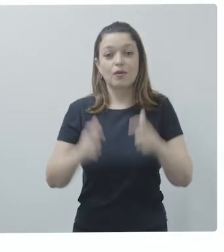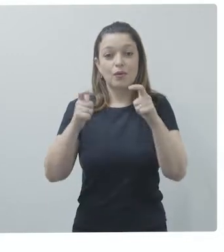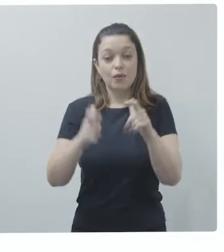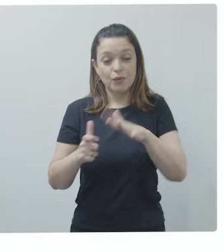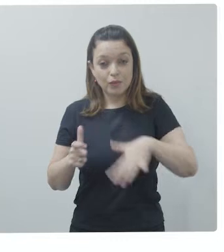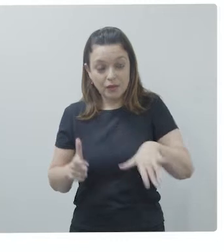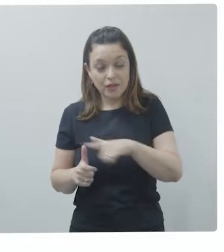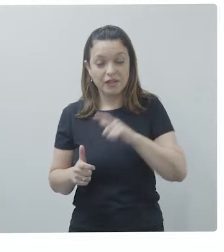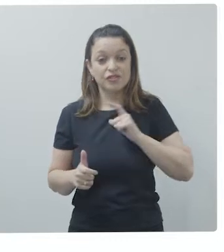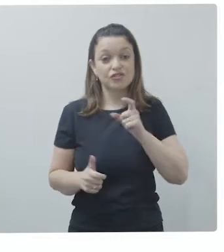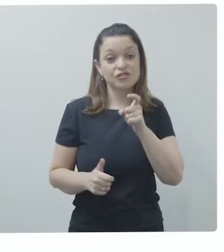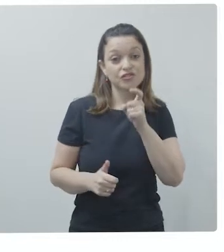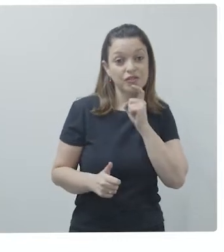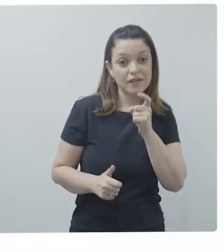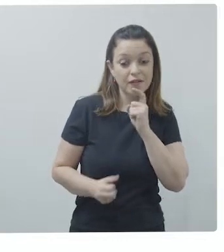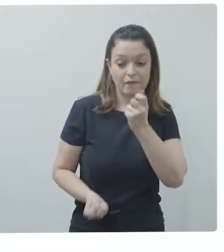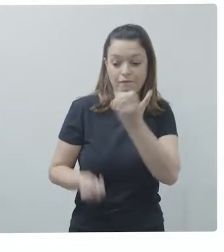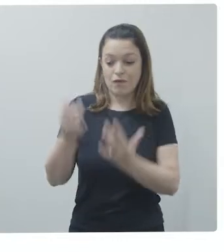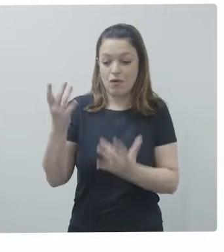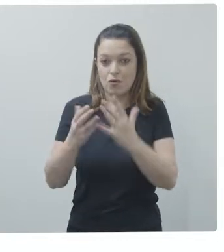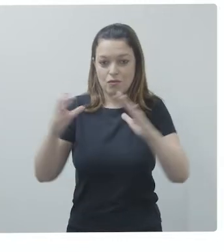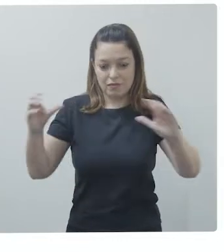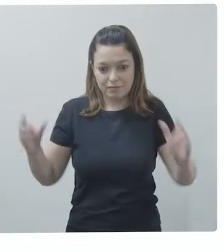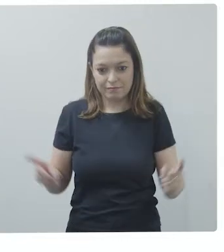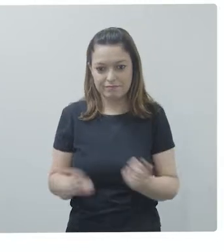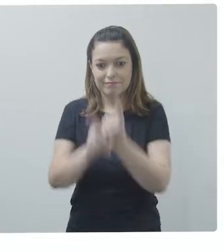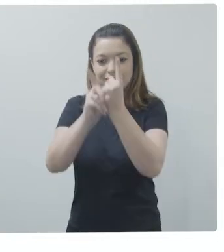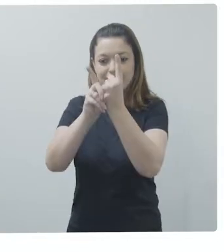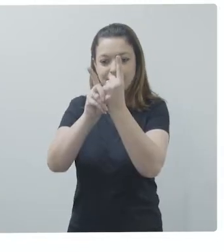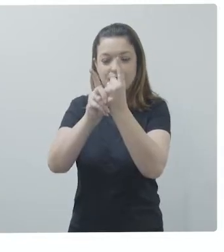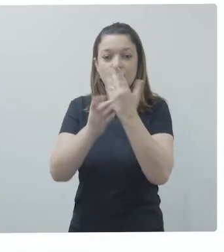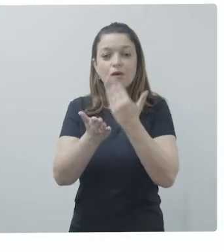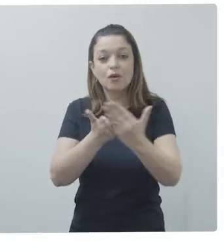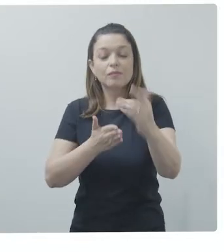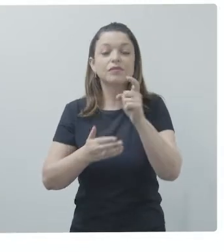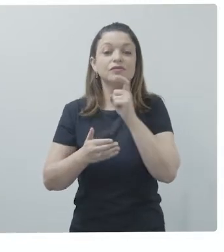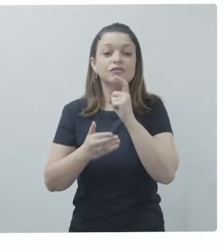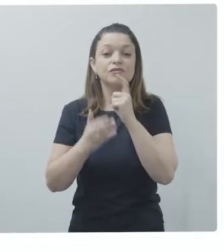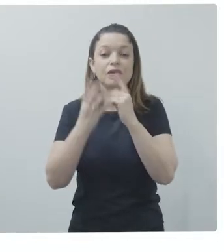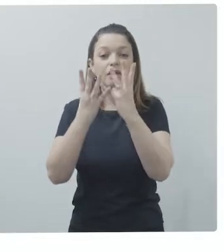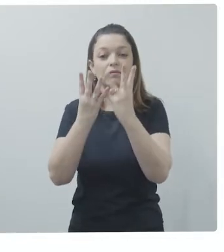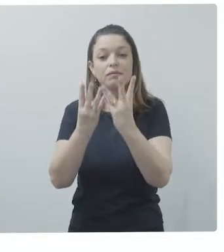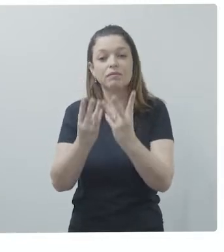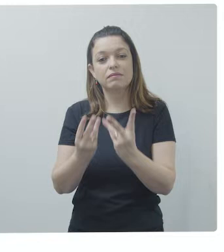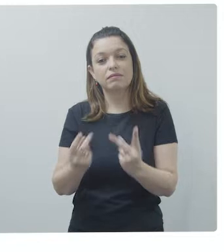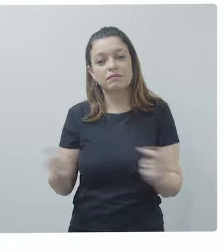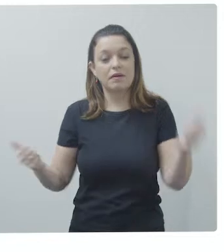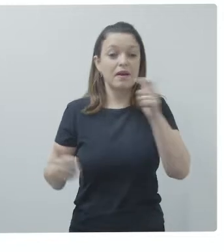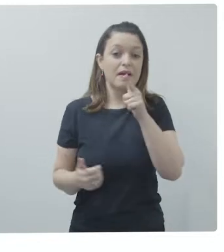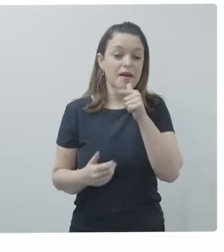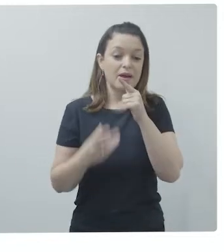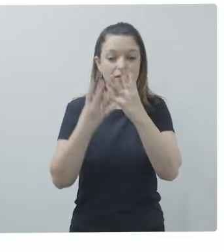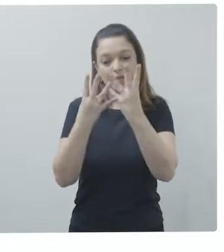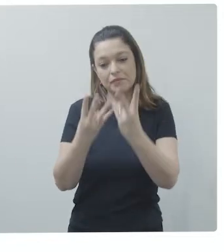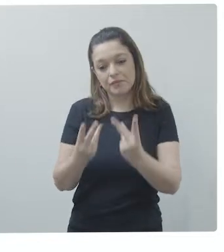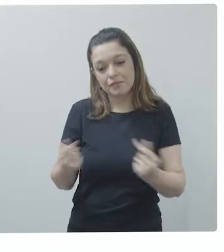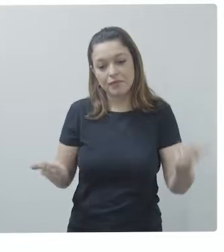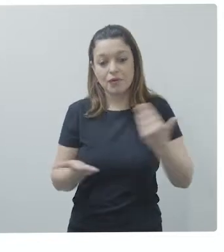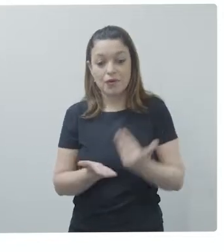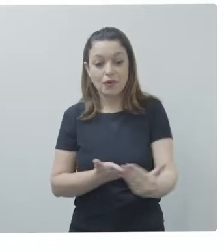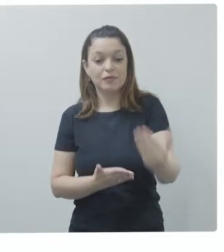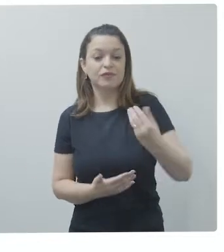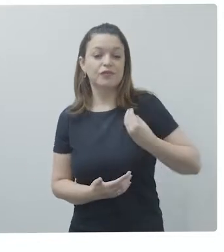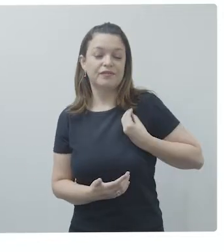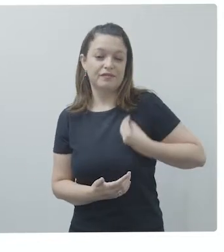e o fogo se encontravam, o gelo começou a derreter, e nas águas derretidas, a vida floresceu. A criatura